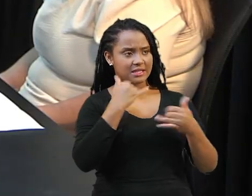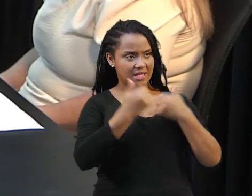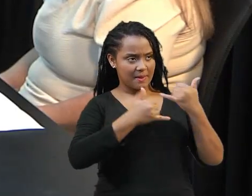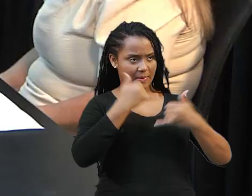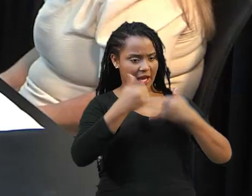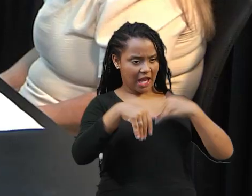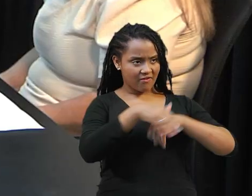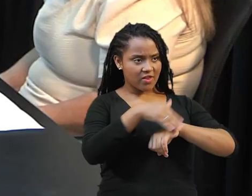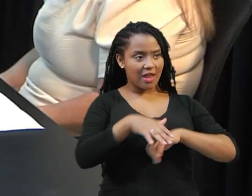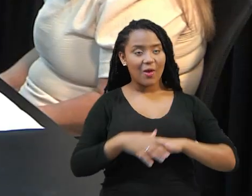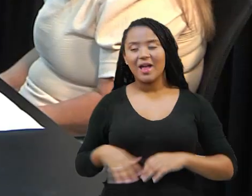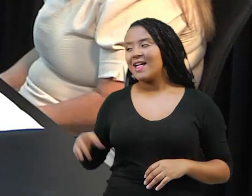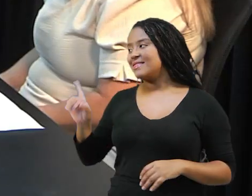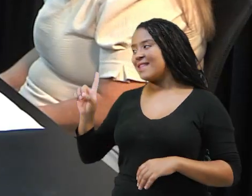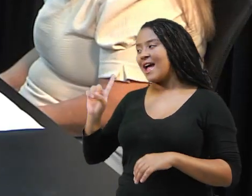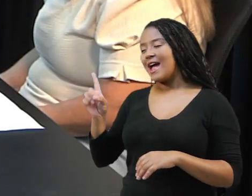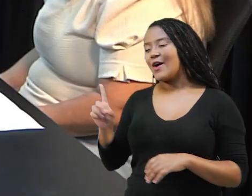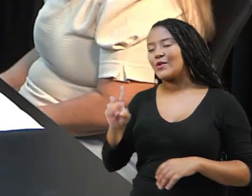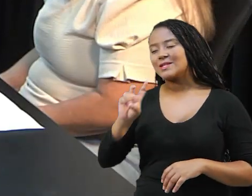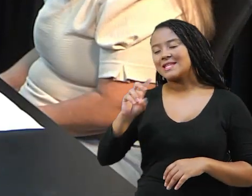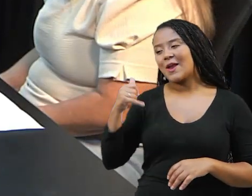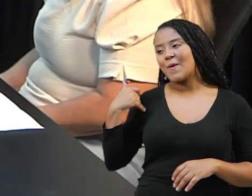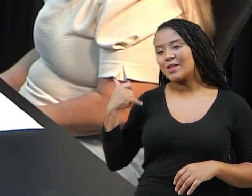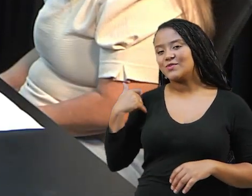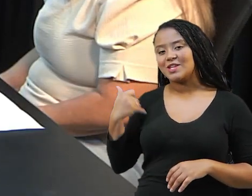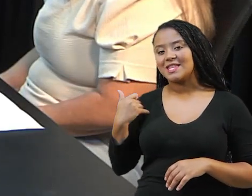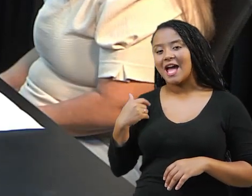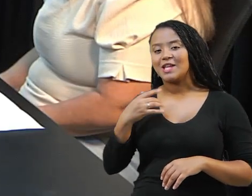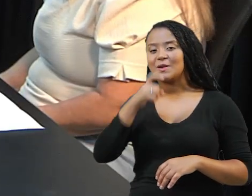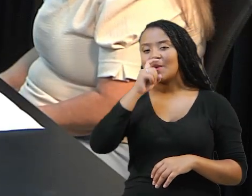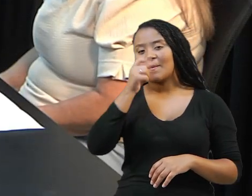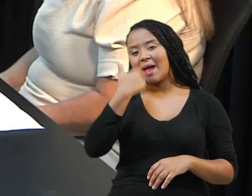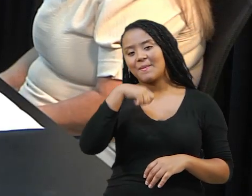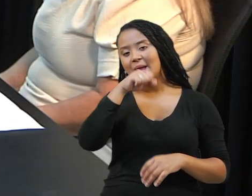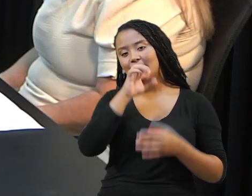muito ir para a rua, não. Então ficava eu e meus irmãos mesmo ali. Ali já